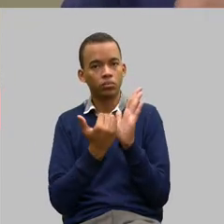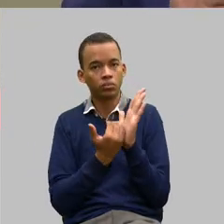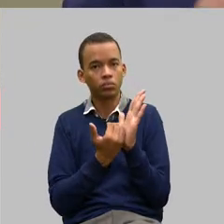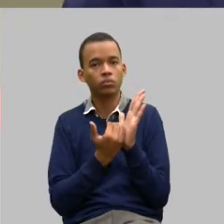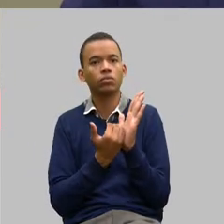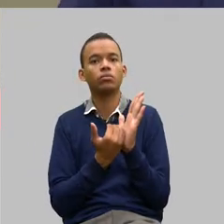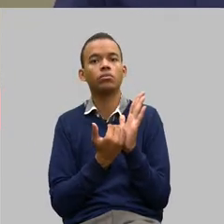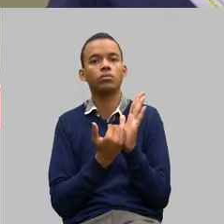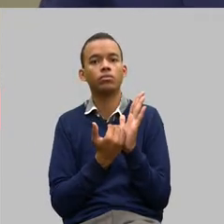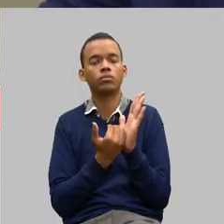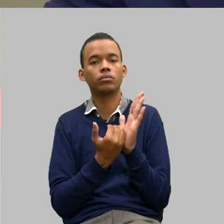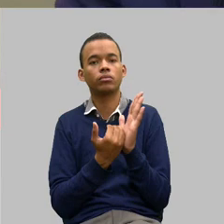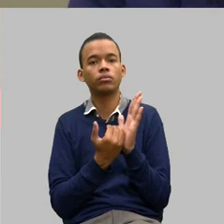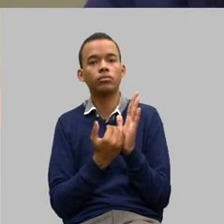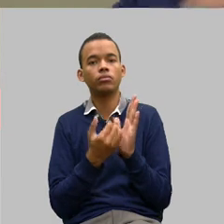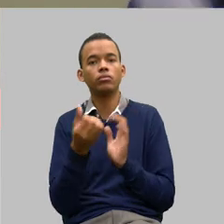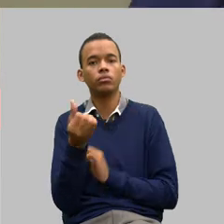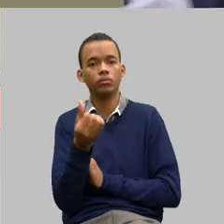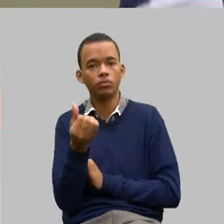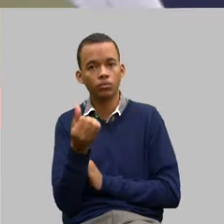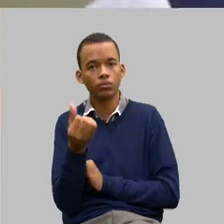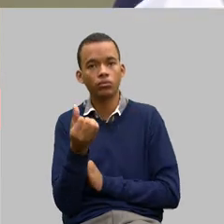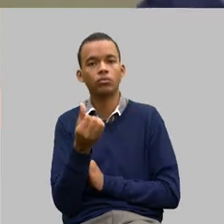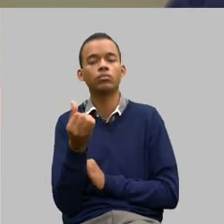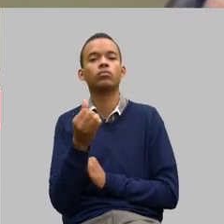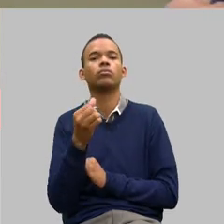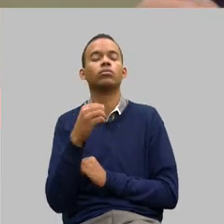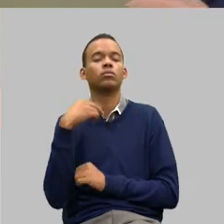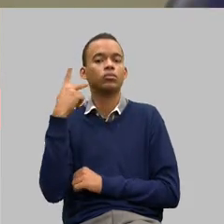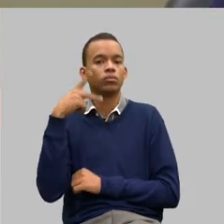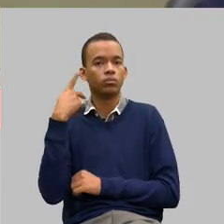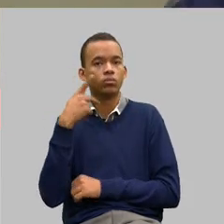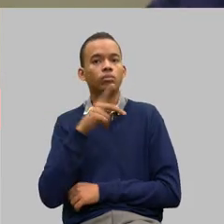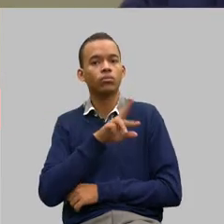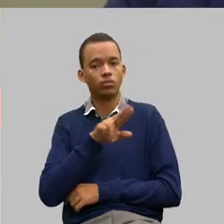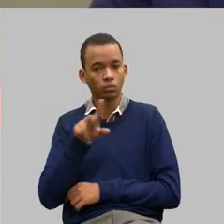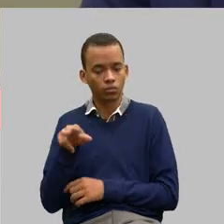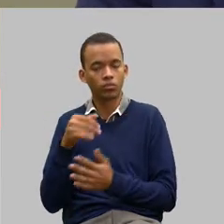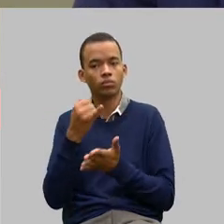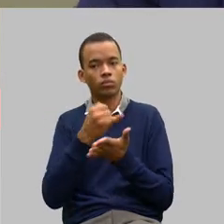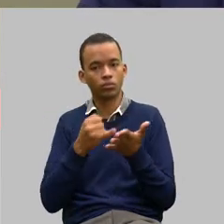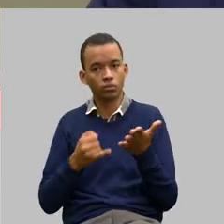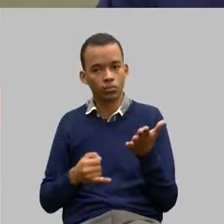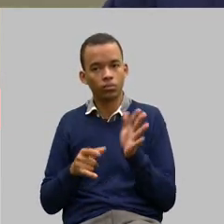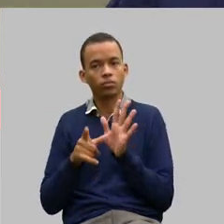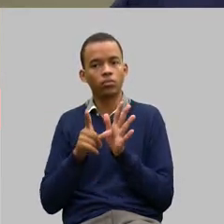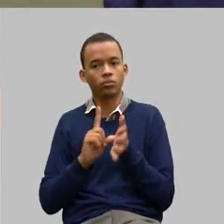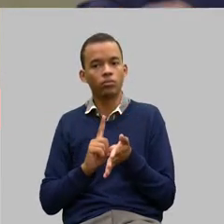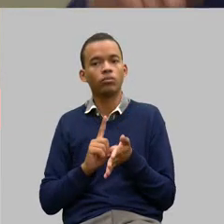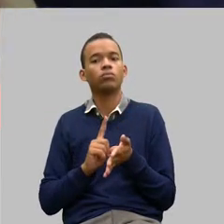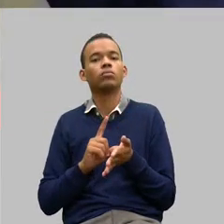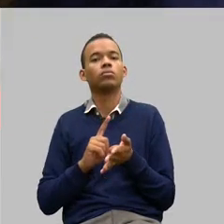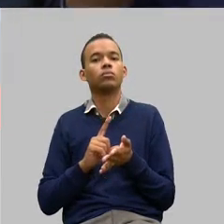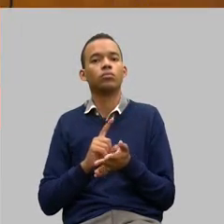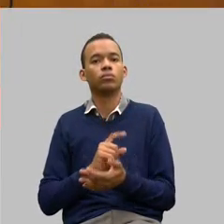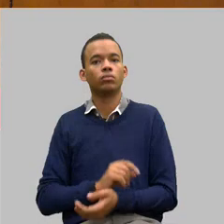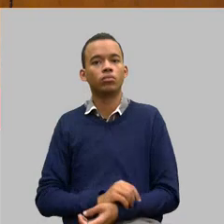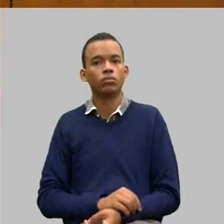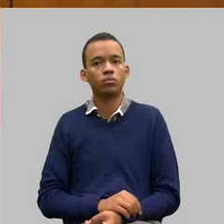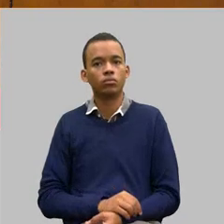inscrição sex demais parlamentares por ordem de inscrição E